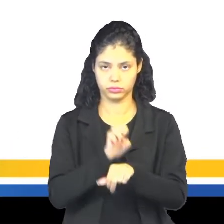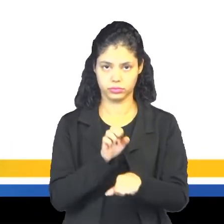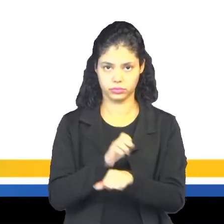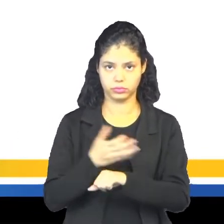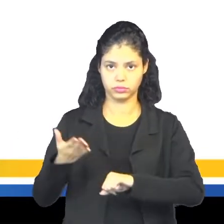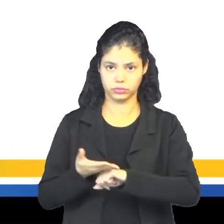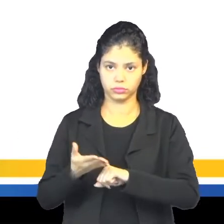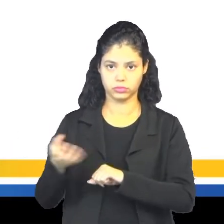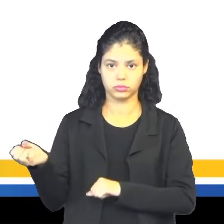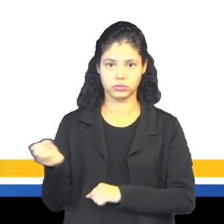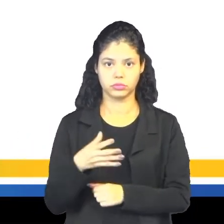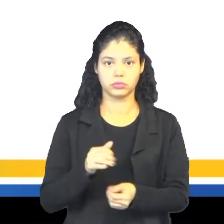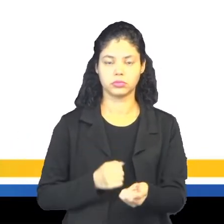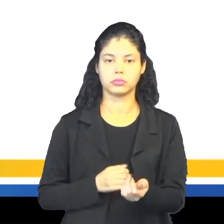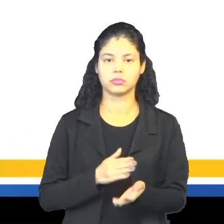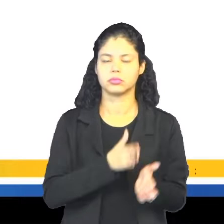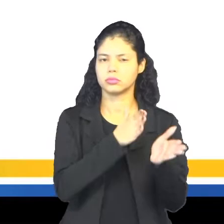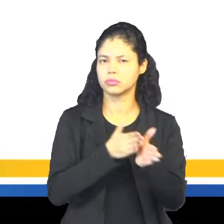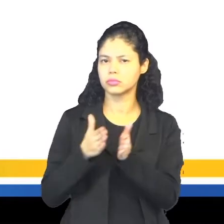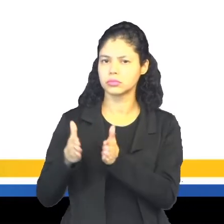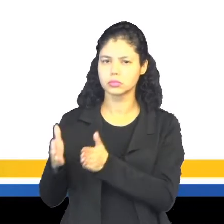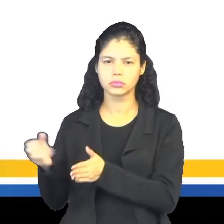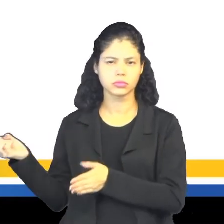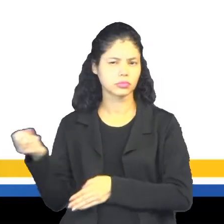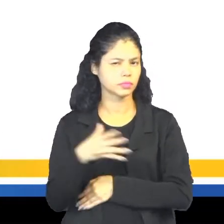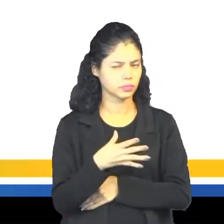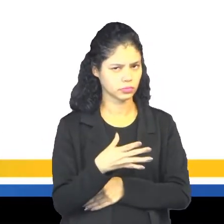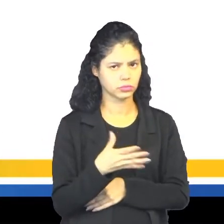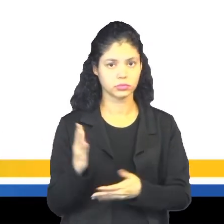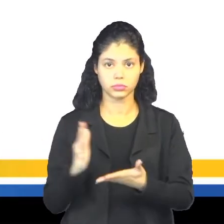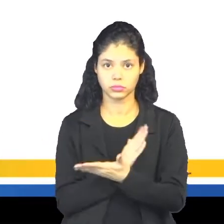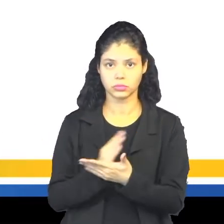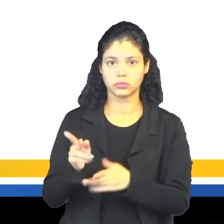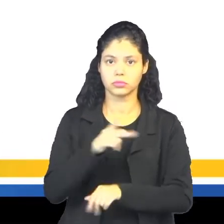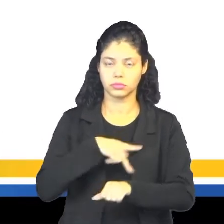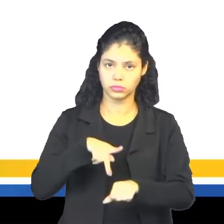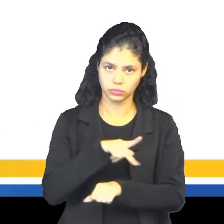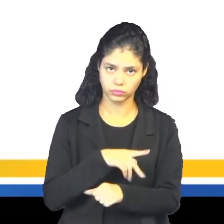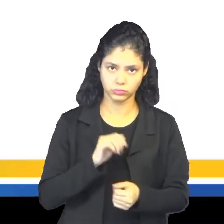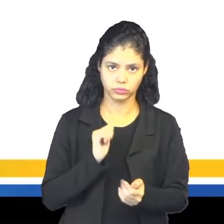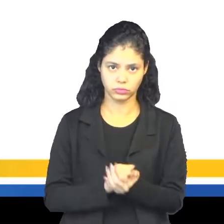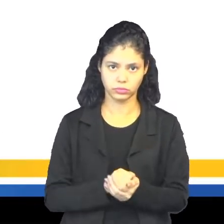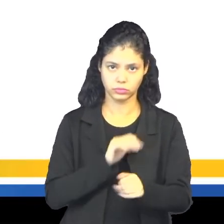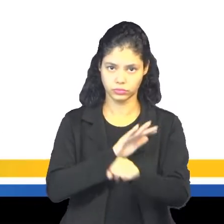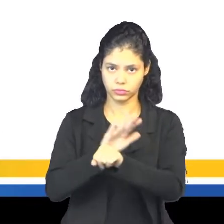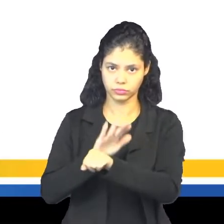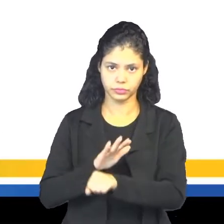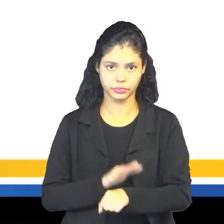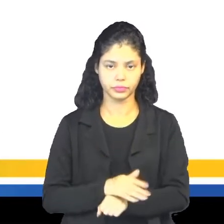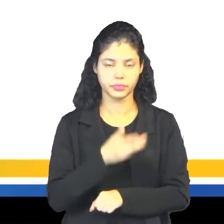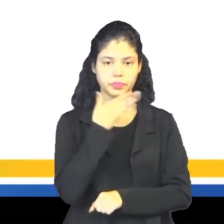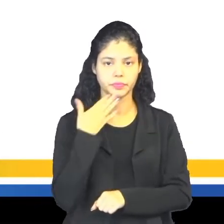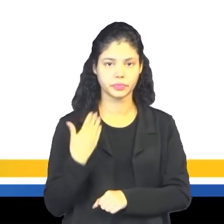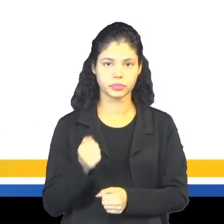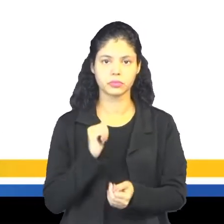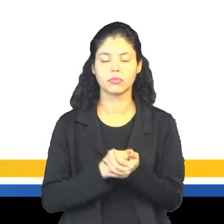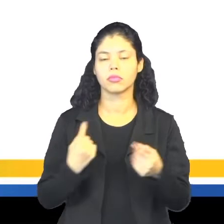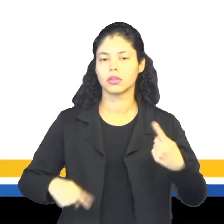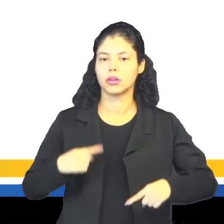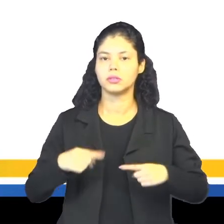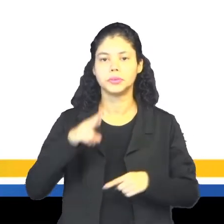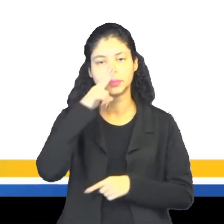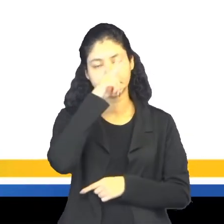uma nova fase dessas relações comerciais e de alguns países europeus contribuiu para a centralização do poder político,